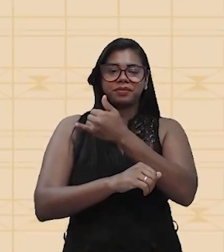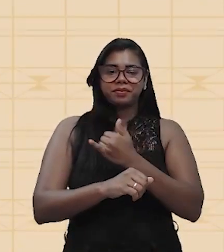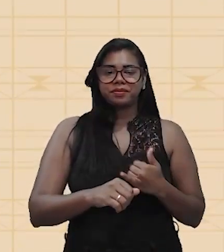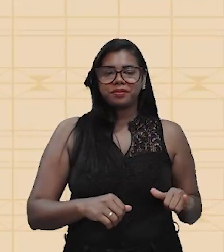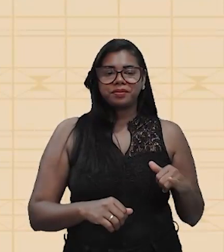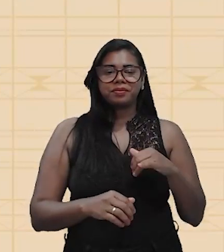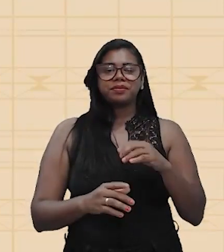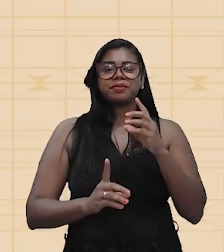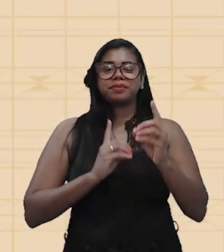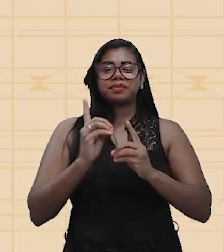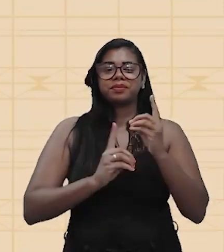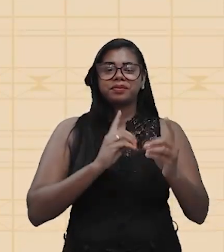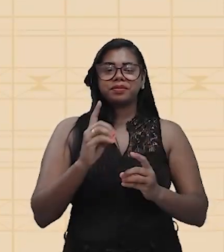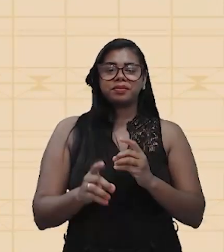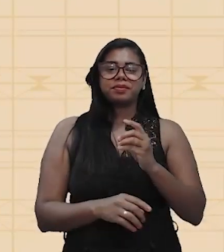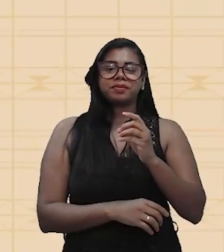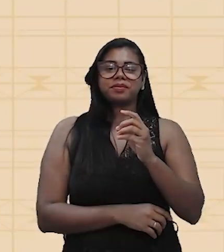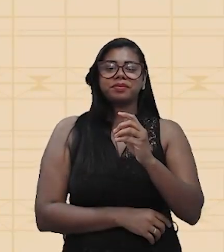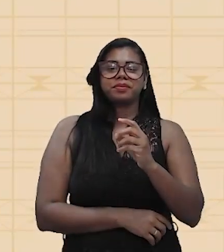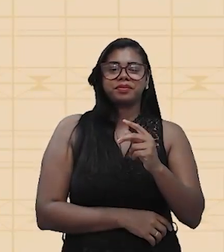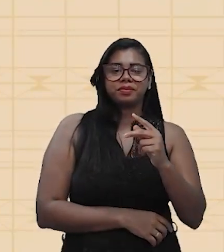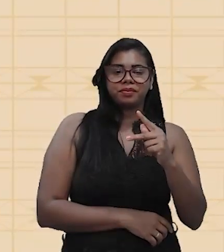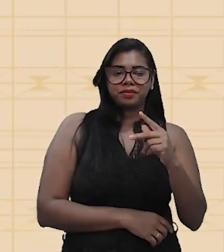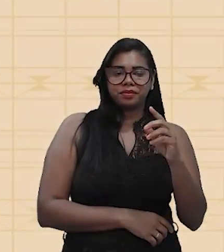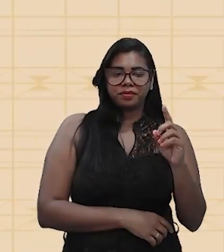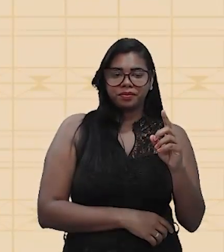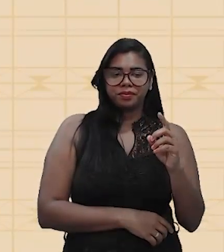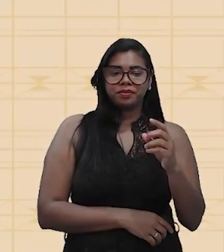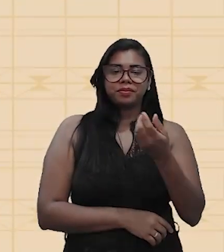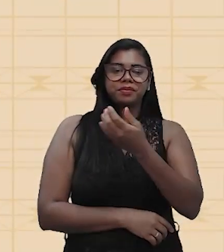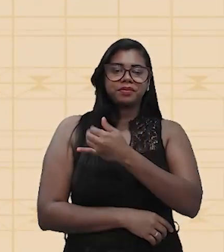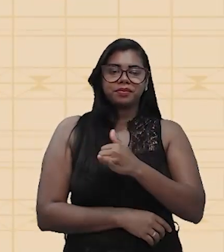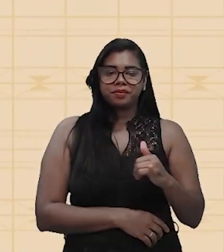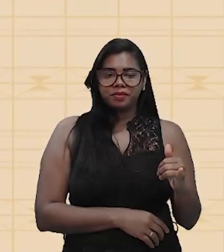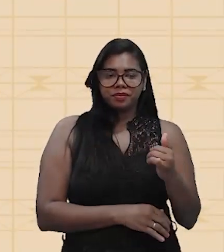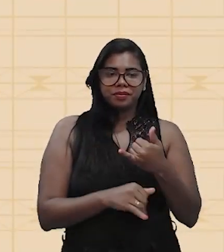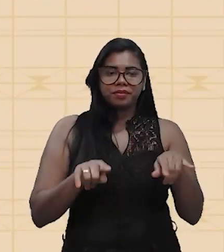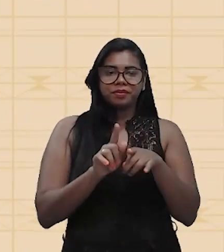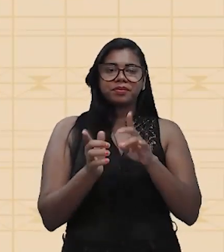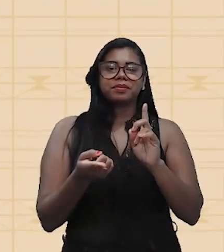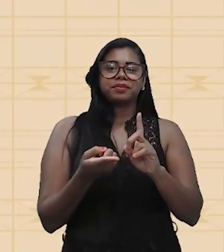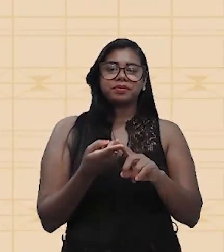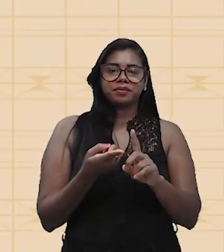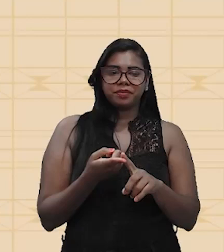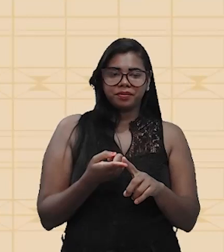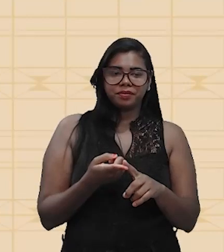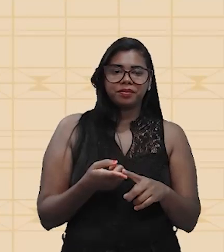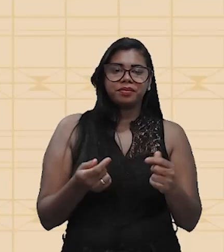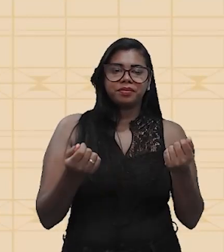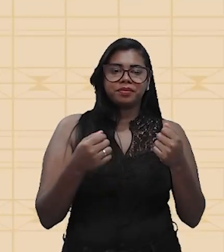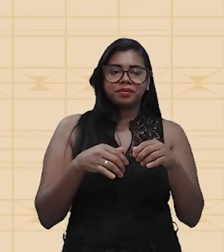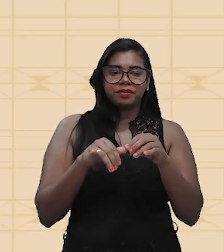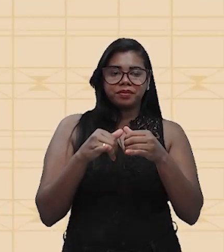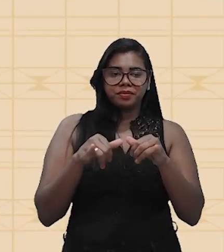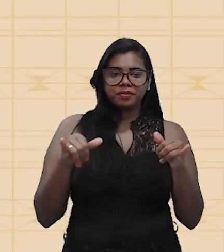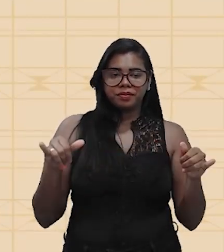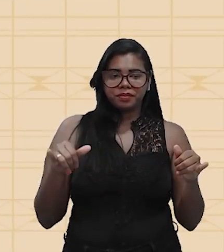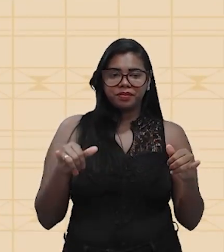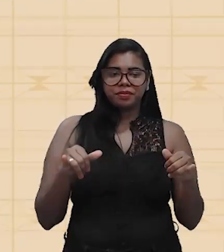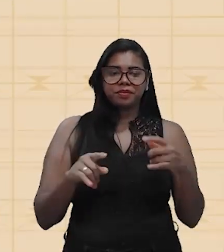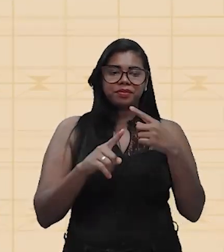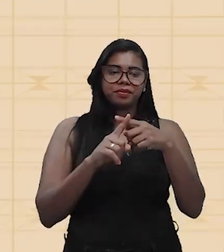PT, né, que é a potência vezes tempo da energia elétrica, e do π, que é a potência corrente vezes a